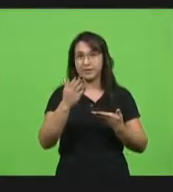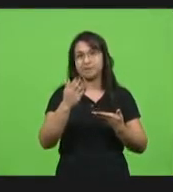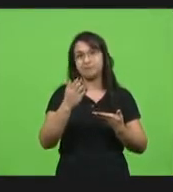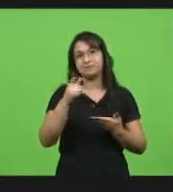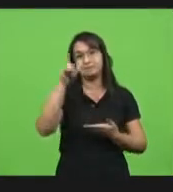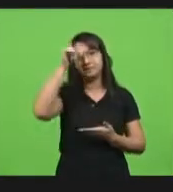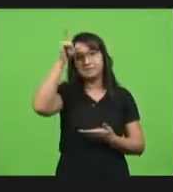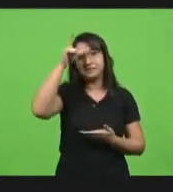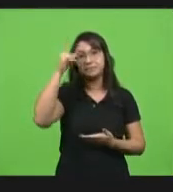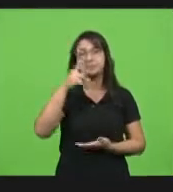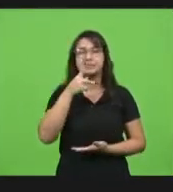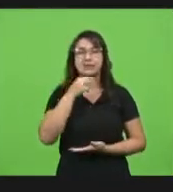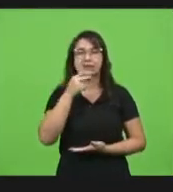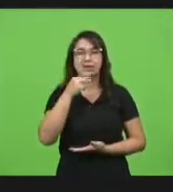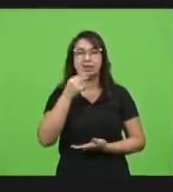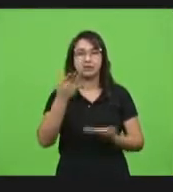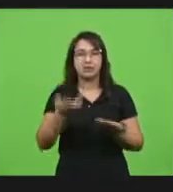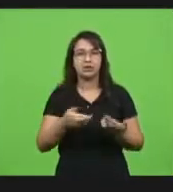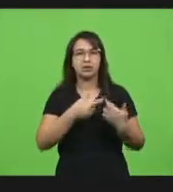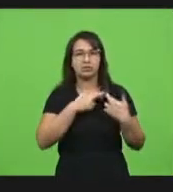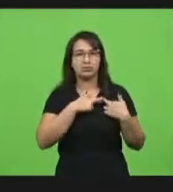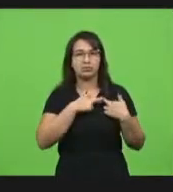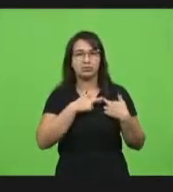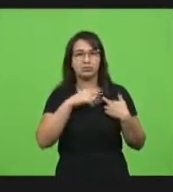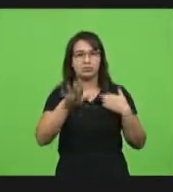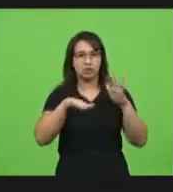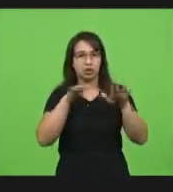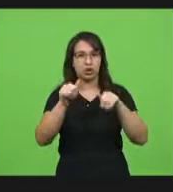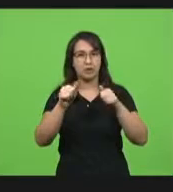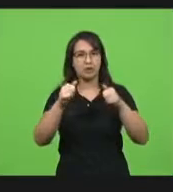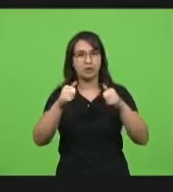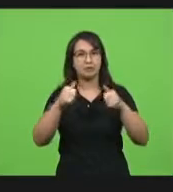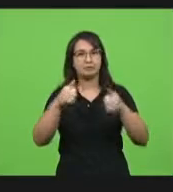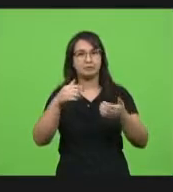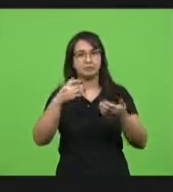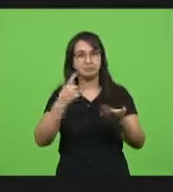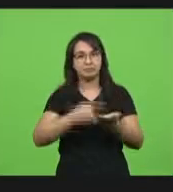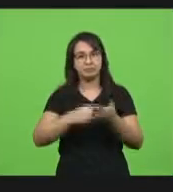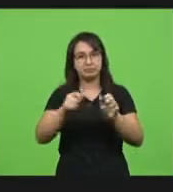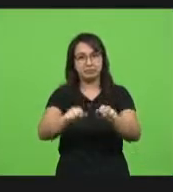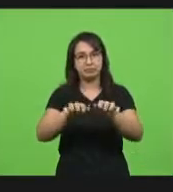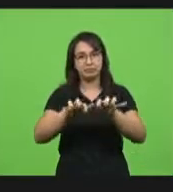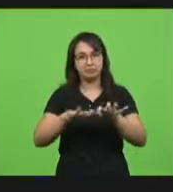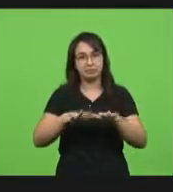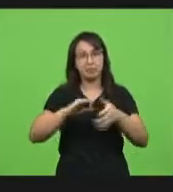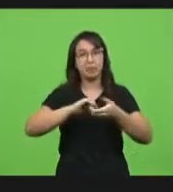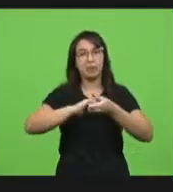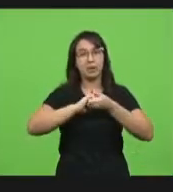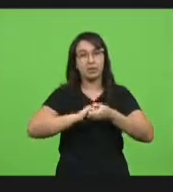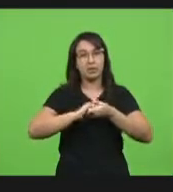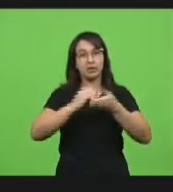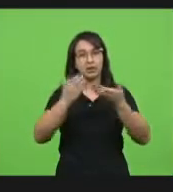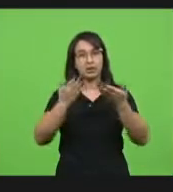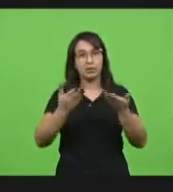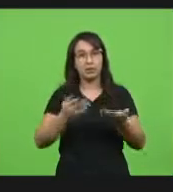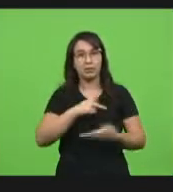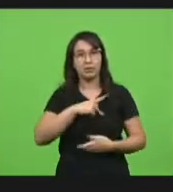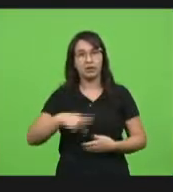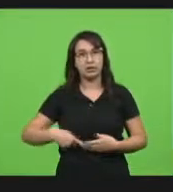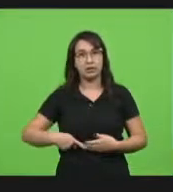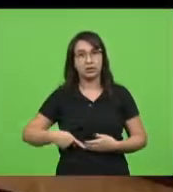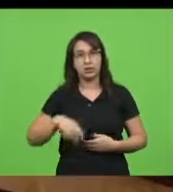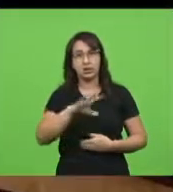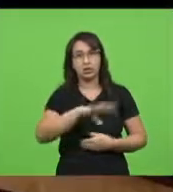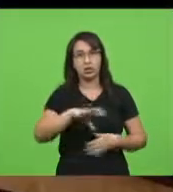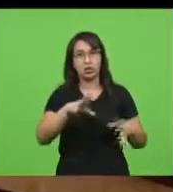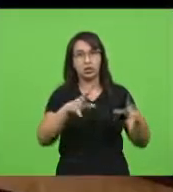Kennedy, proponentes dessa audiência. Cumprimentar ao secretário, ao presidente do colegiado, Charles Vieira. Eu